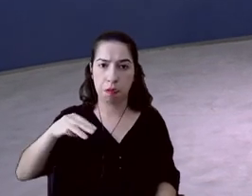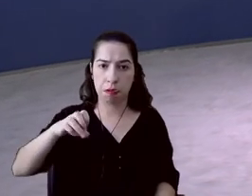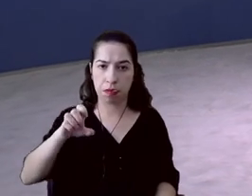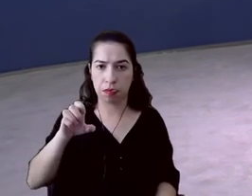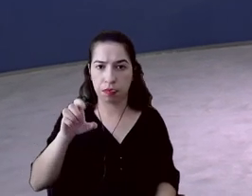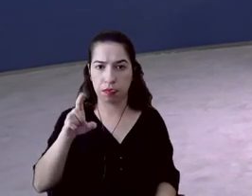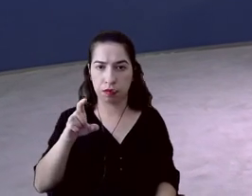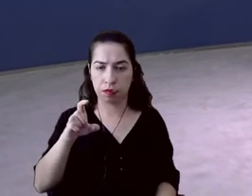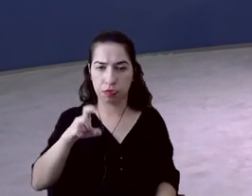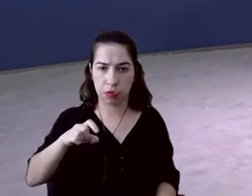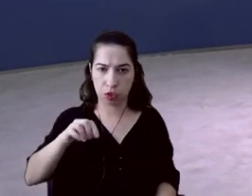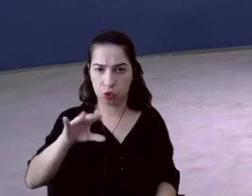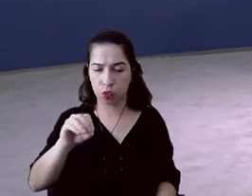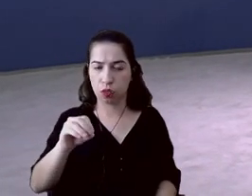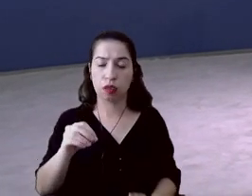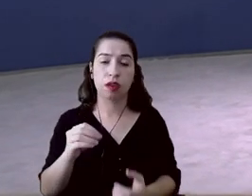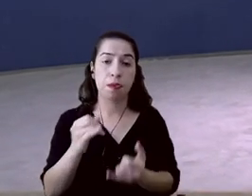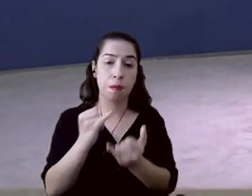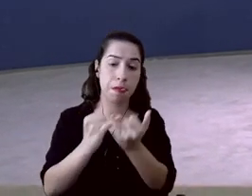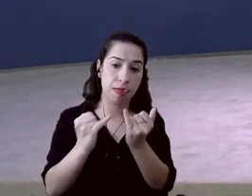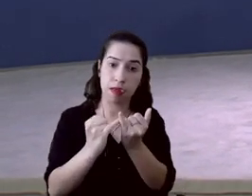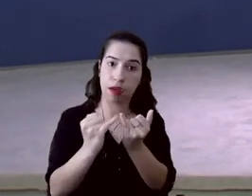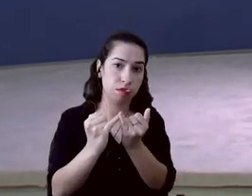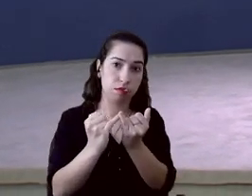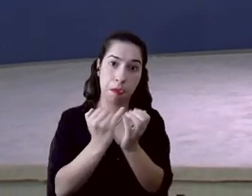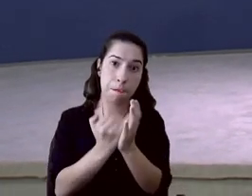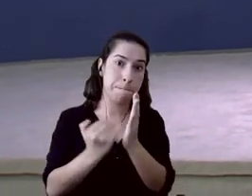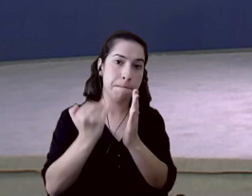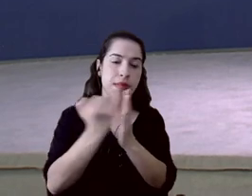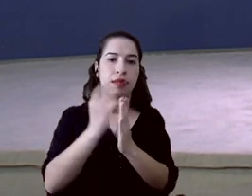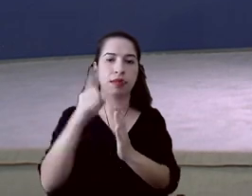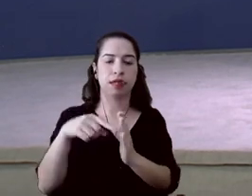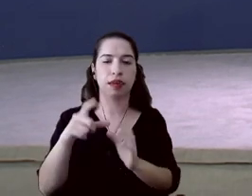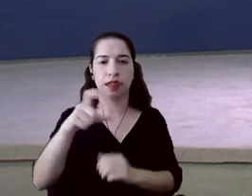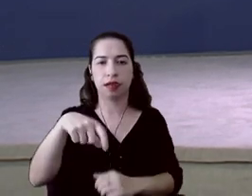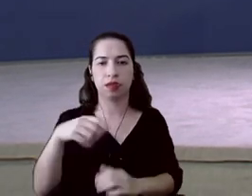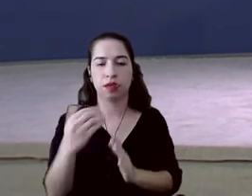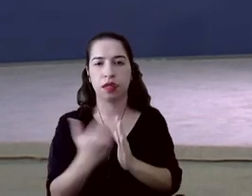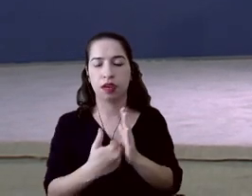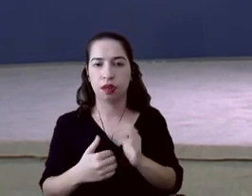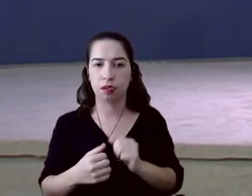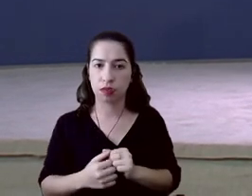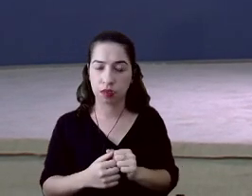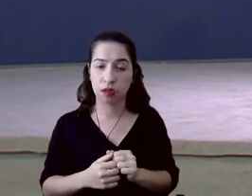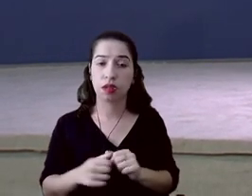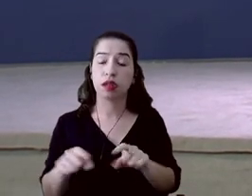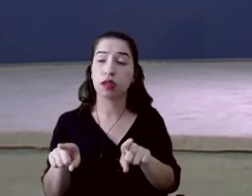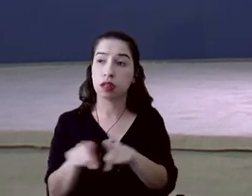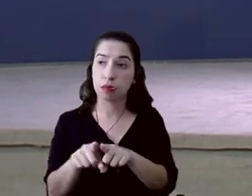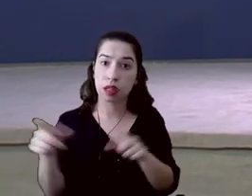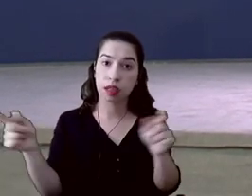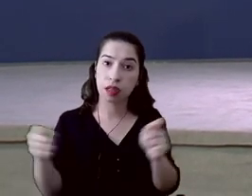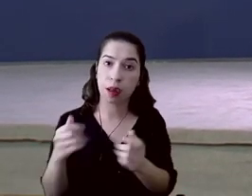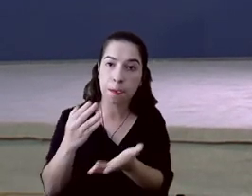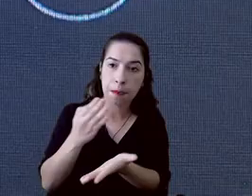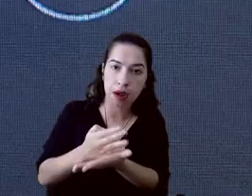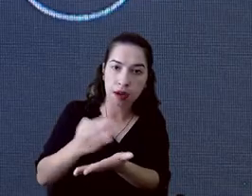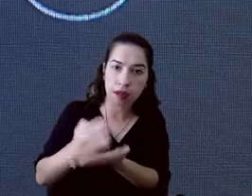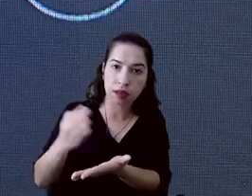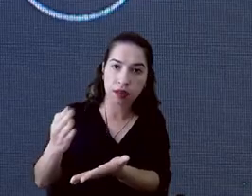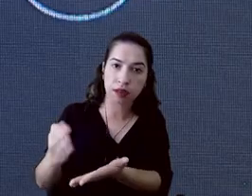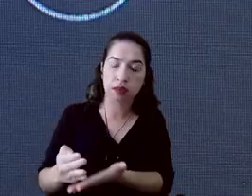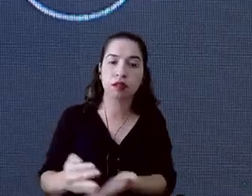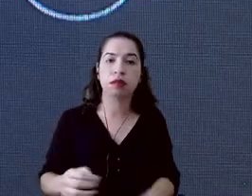de débito o mercente Internacional para começar a receber parcelamento é que é uma coisa que também não tá